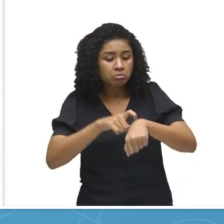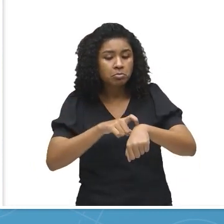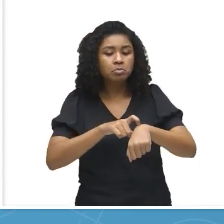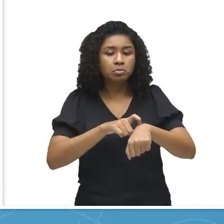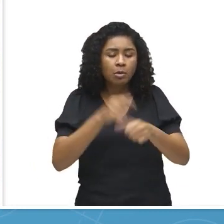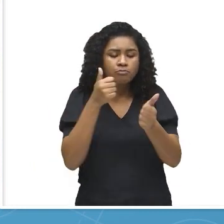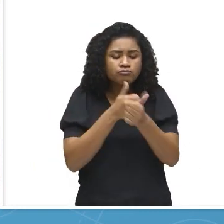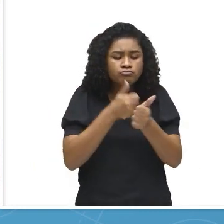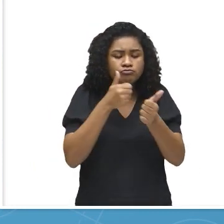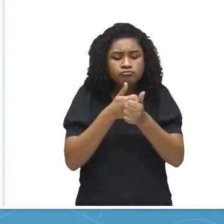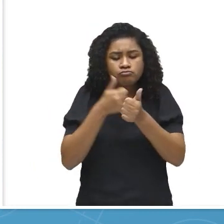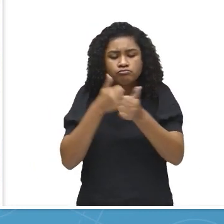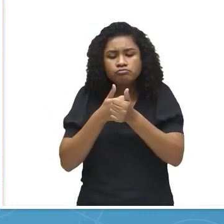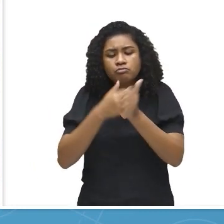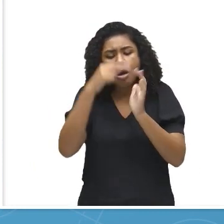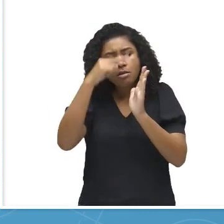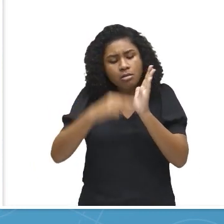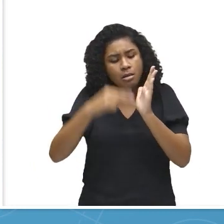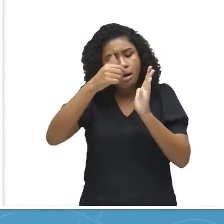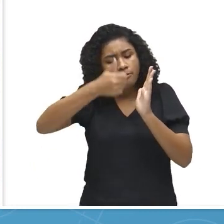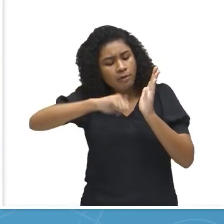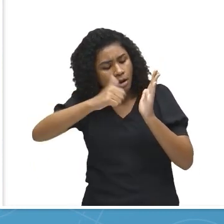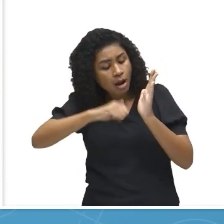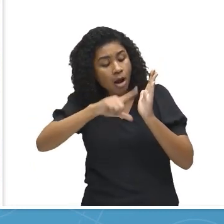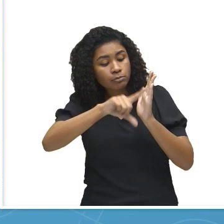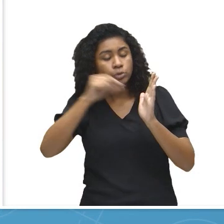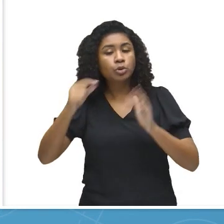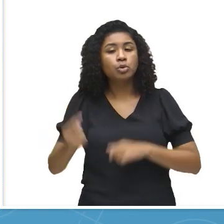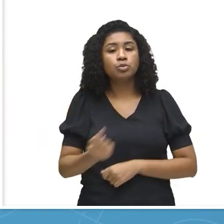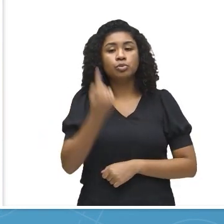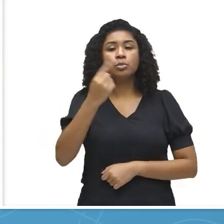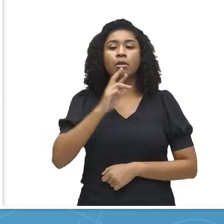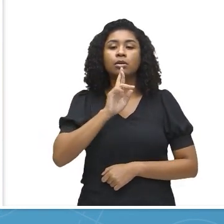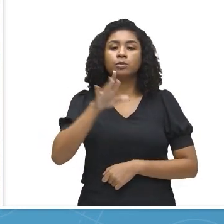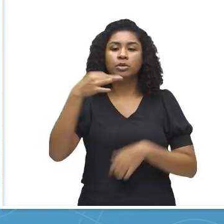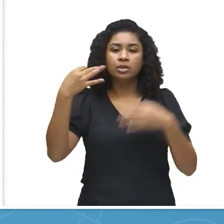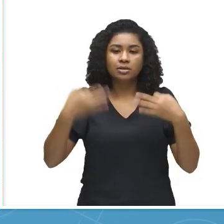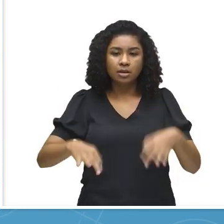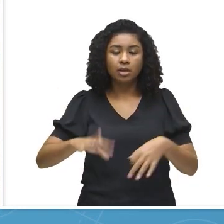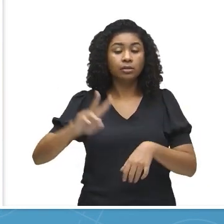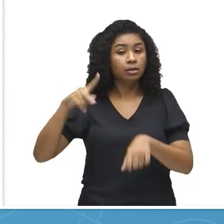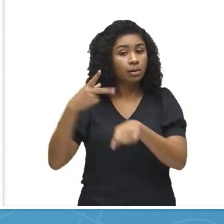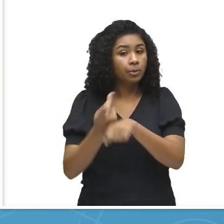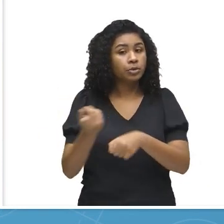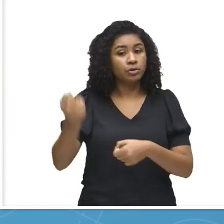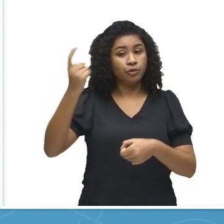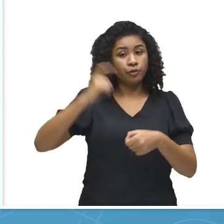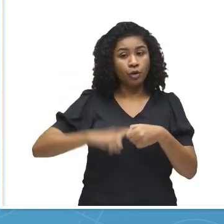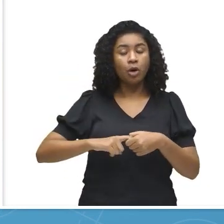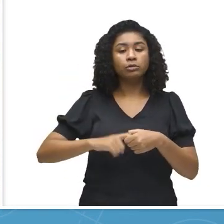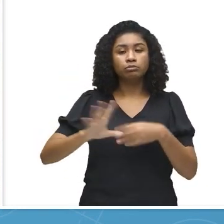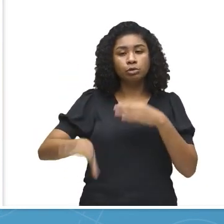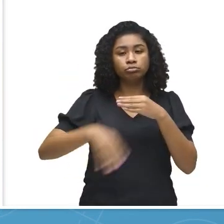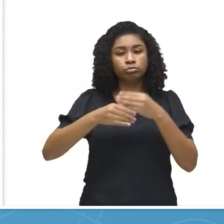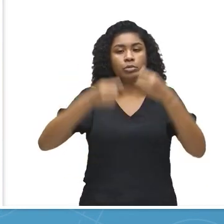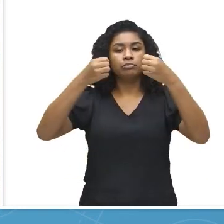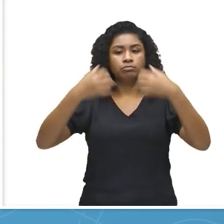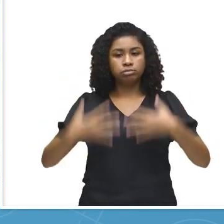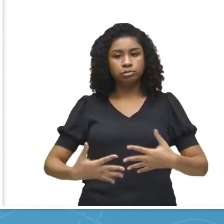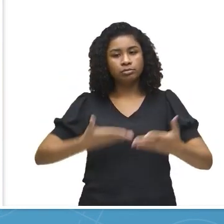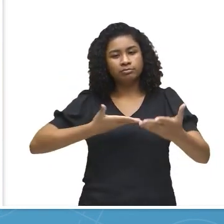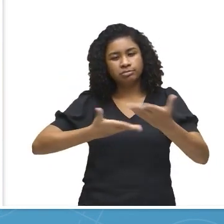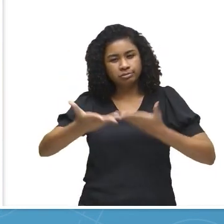de enviar a resposta para a gente e em seguida a gente vai fazer essa nossa interatividade. Vamos lá, gente, quarta questão